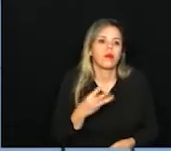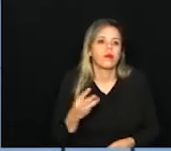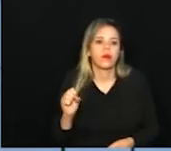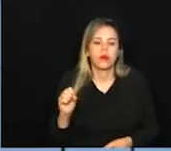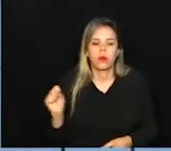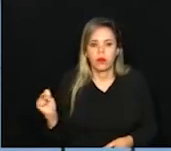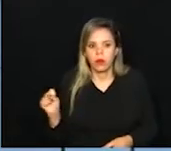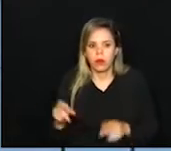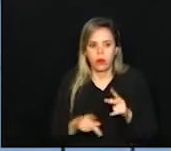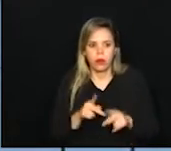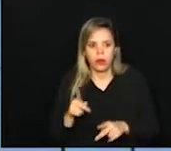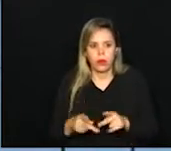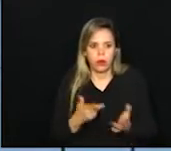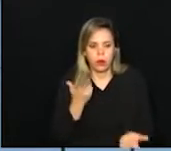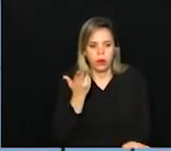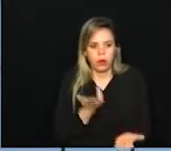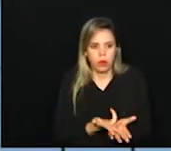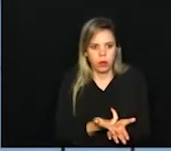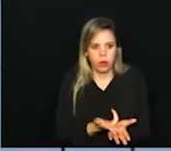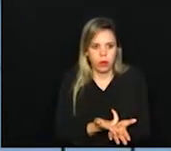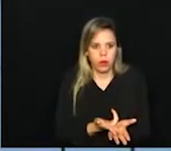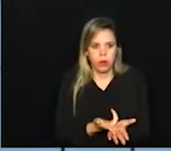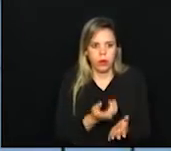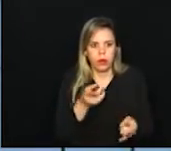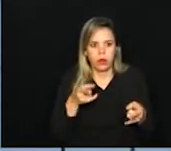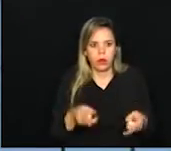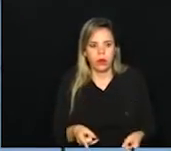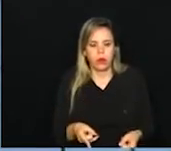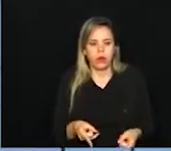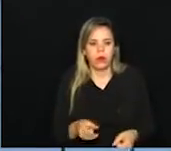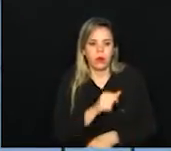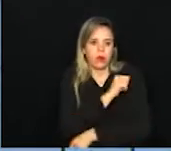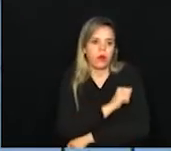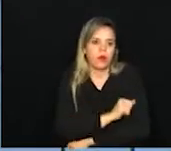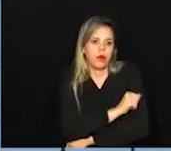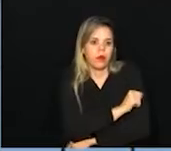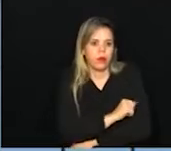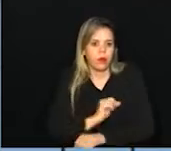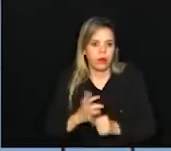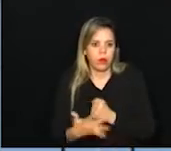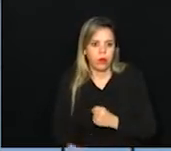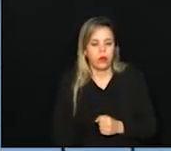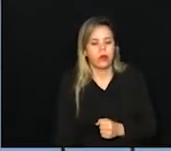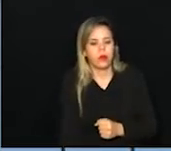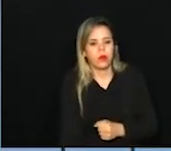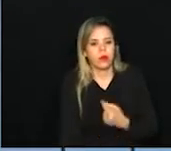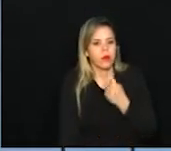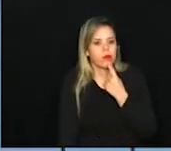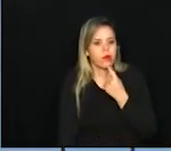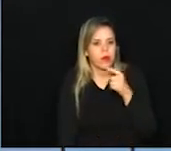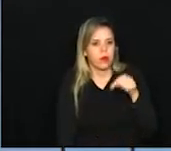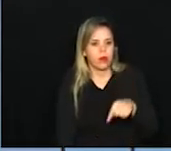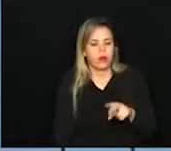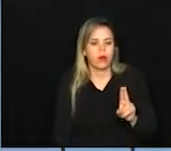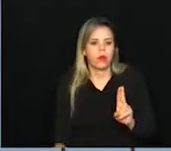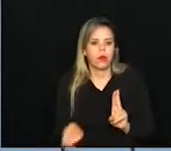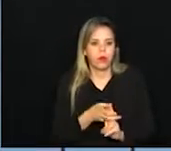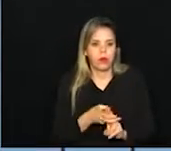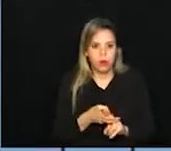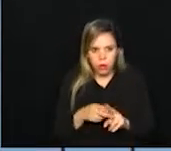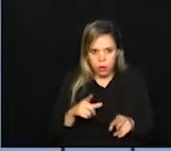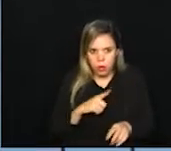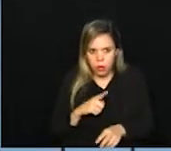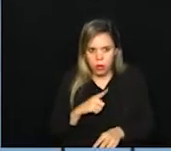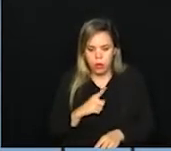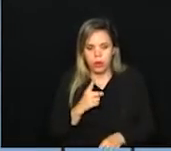308 pacientes internados em leitos de enfermaria Covid. Aqui em Campinas, no SUS municipal, nós